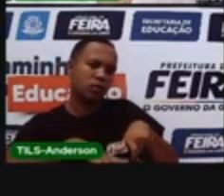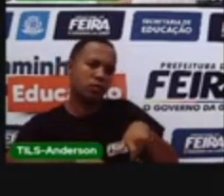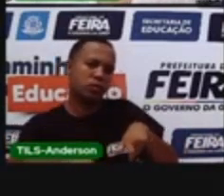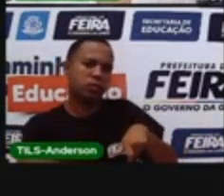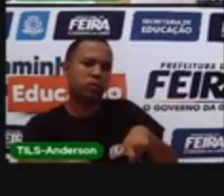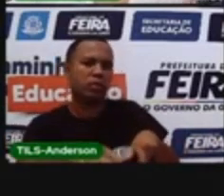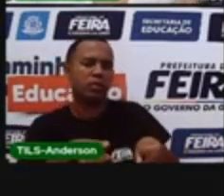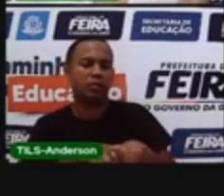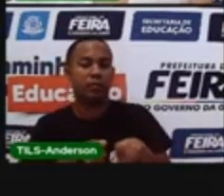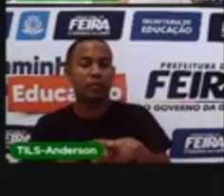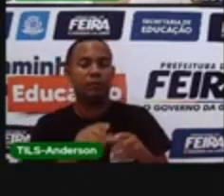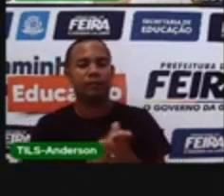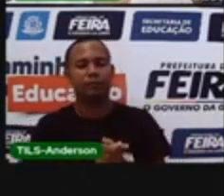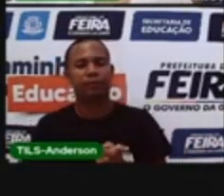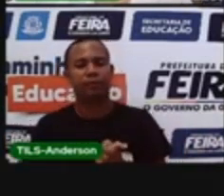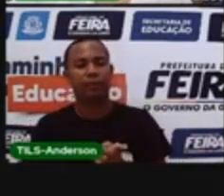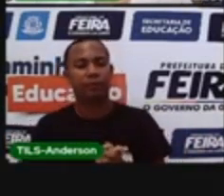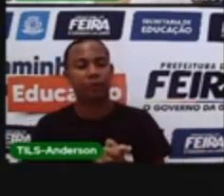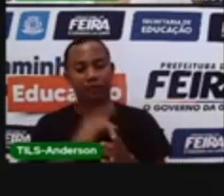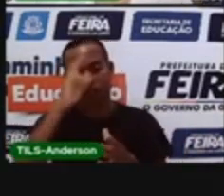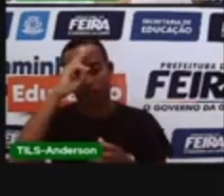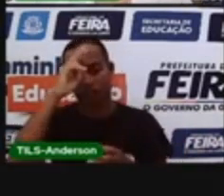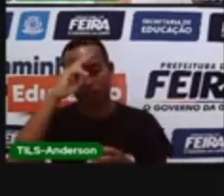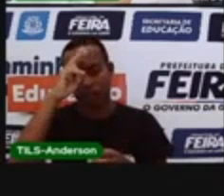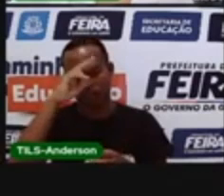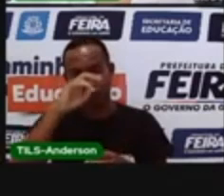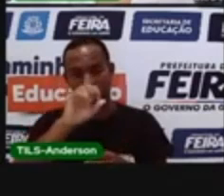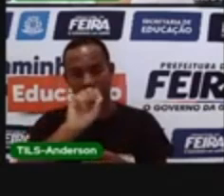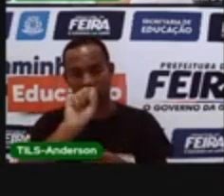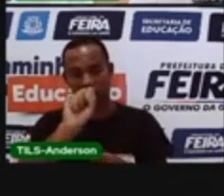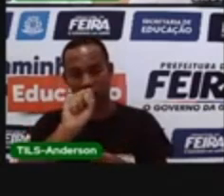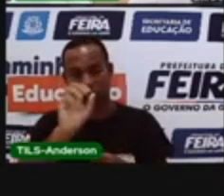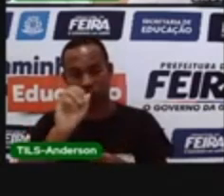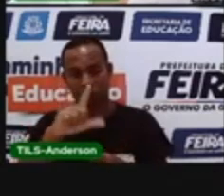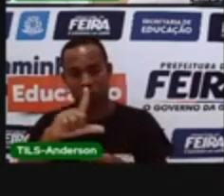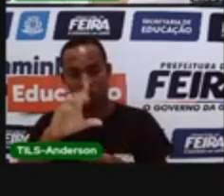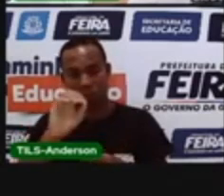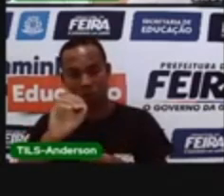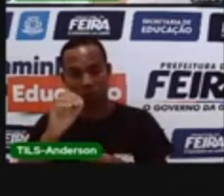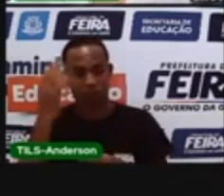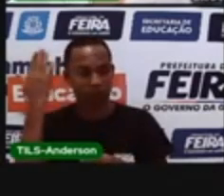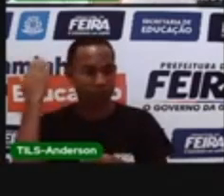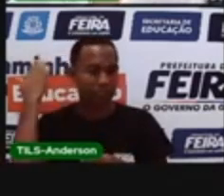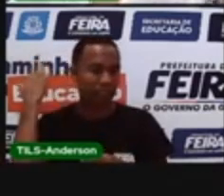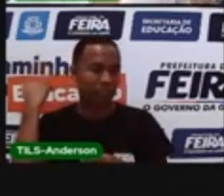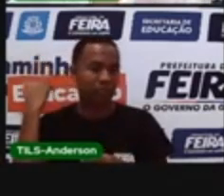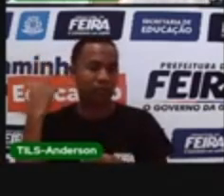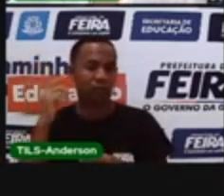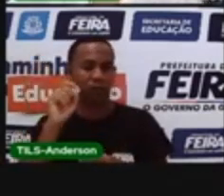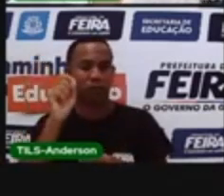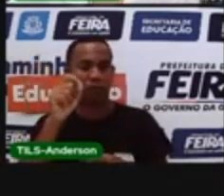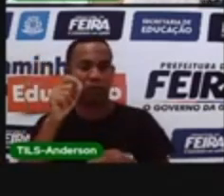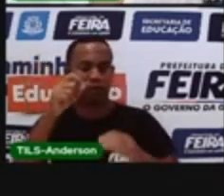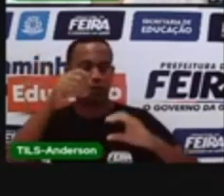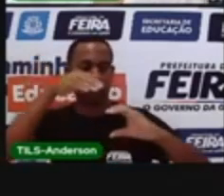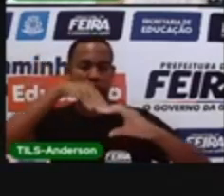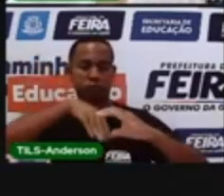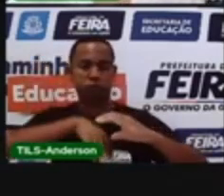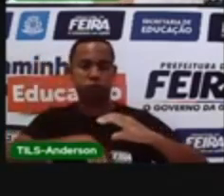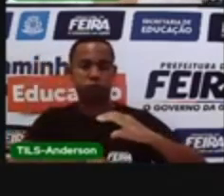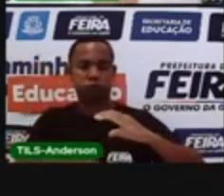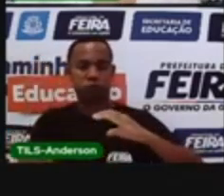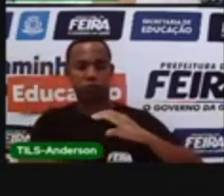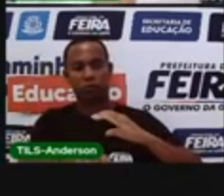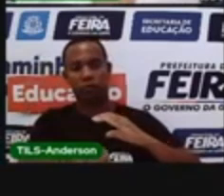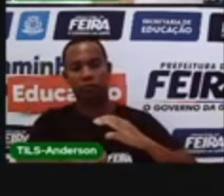assunto que a gente viu. A gente falou sobre solo na semana passada, lembra? Então, esses canos, eles ficam aonde? No solo, ficam